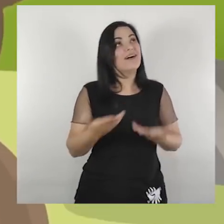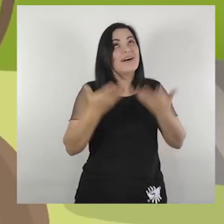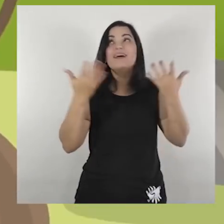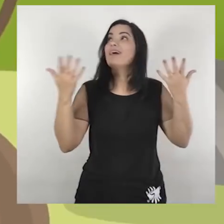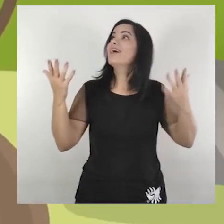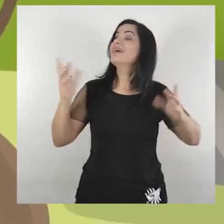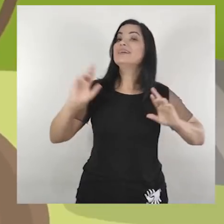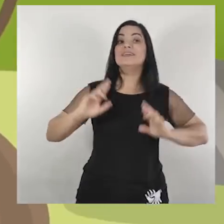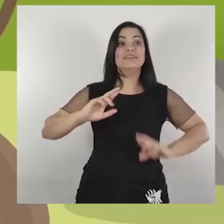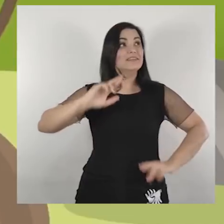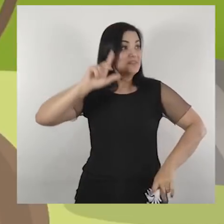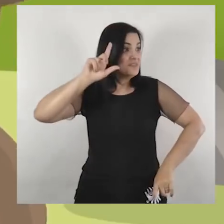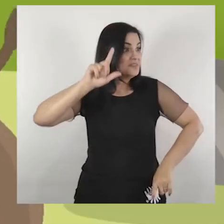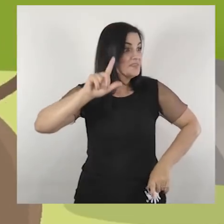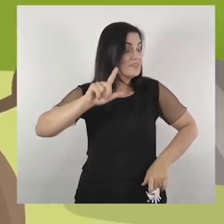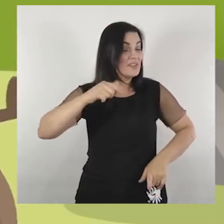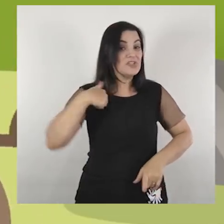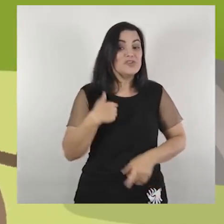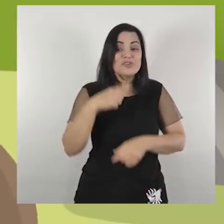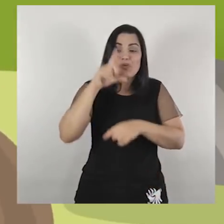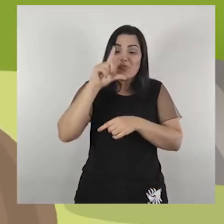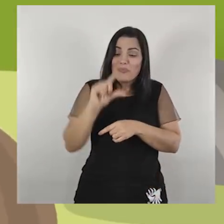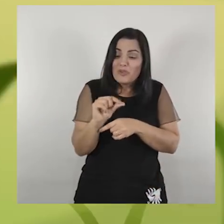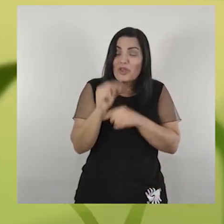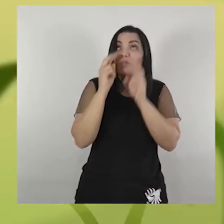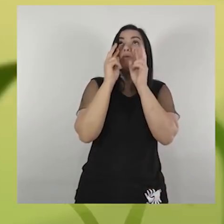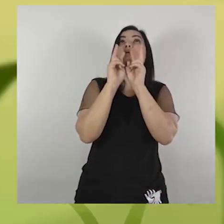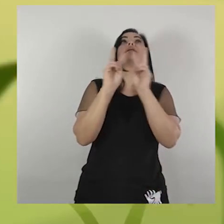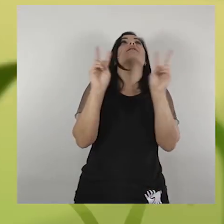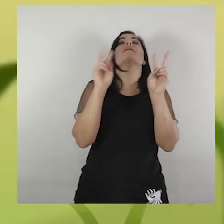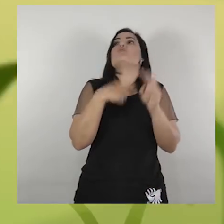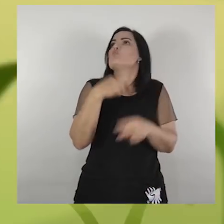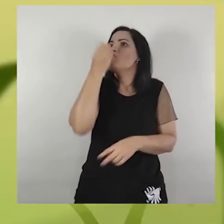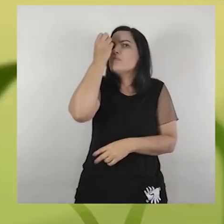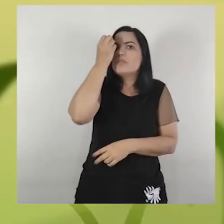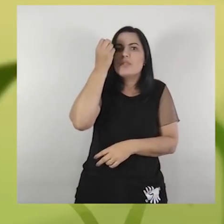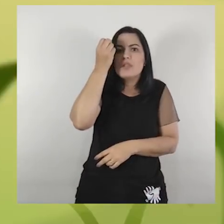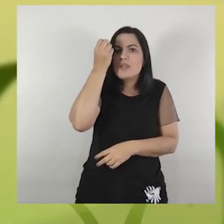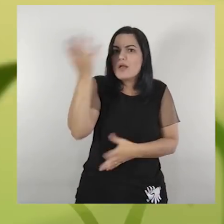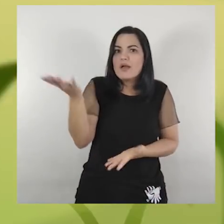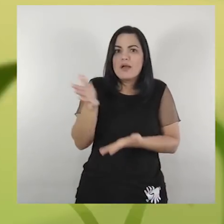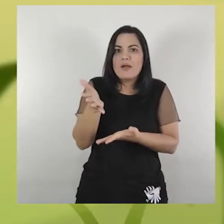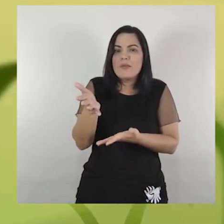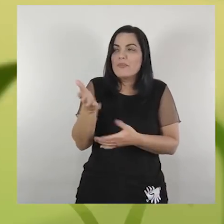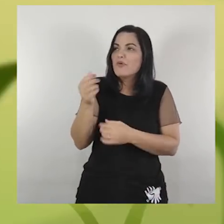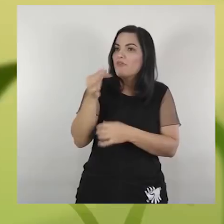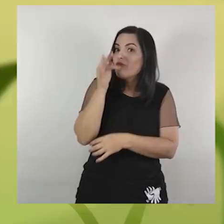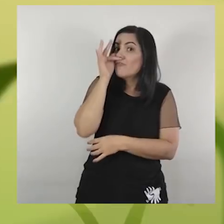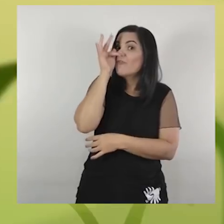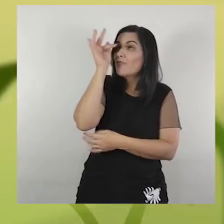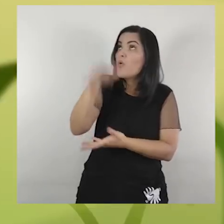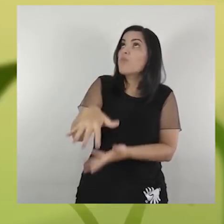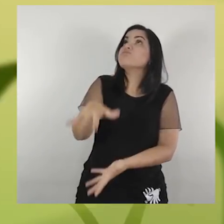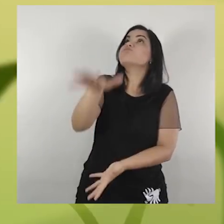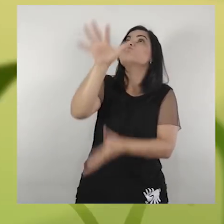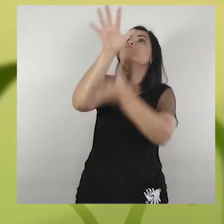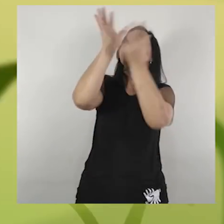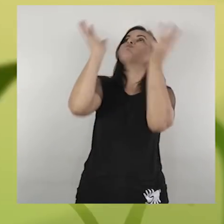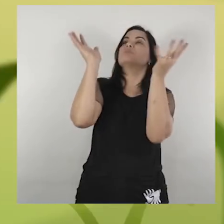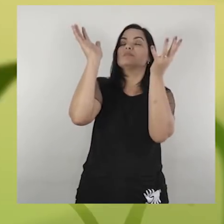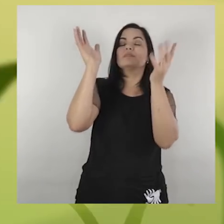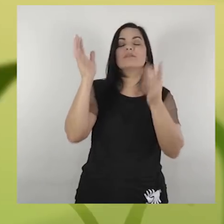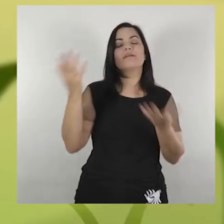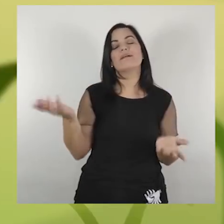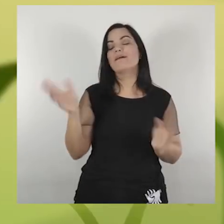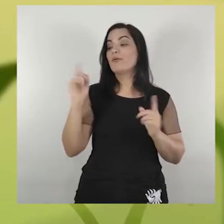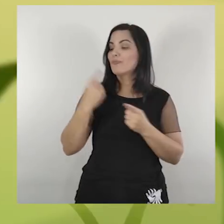Como as coisas parecem diferentes quando a gente é formiga. Eu não me lembrava daquela florzona ali, olha. É que ela ficou